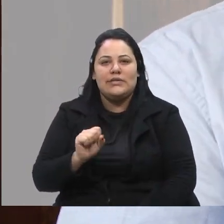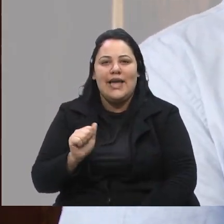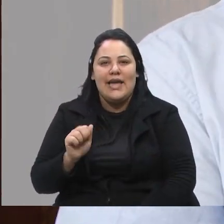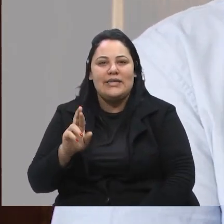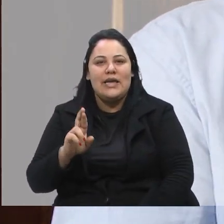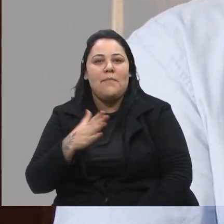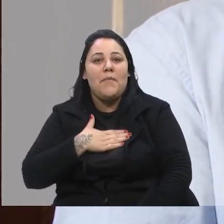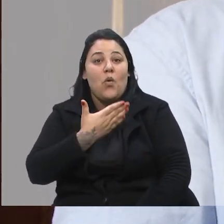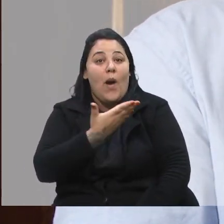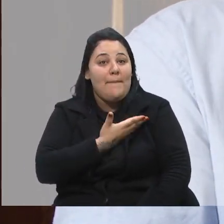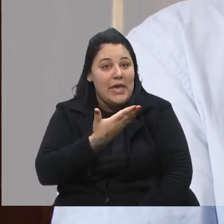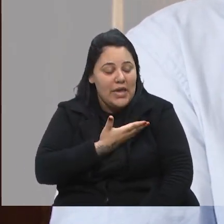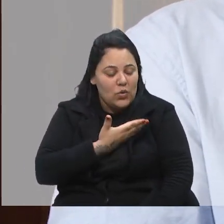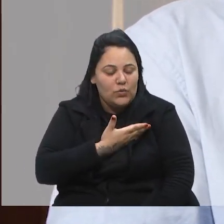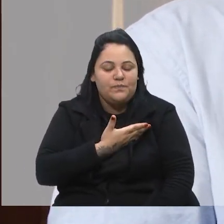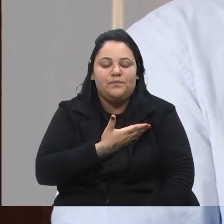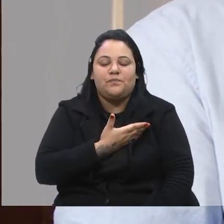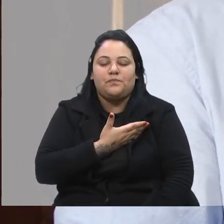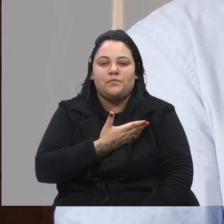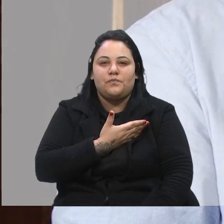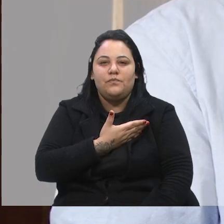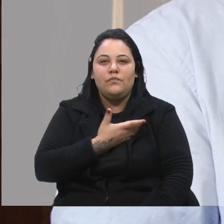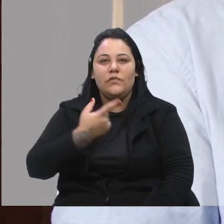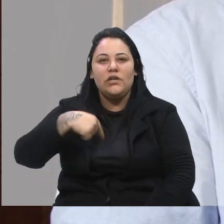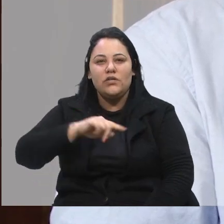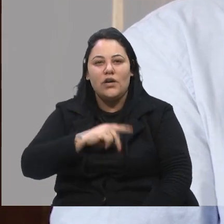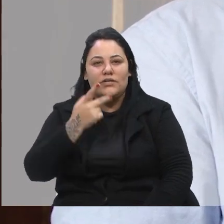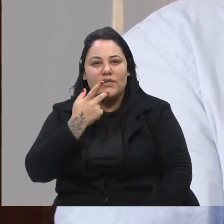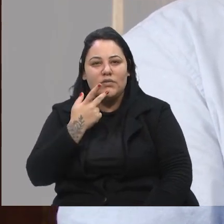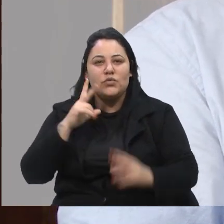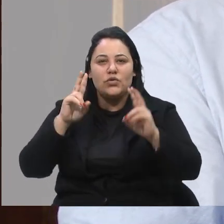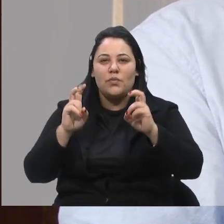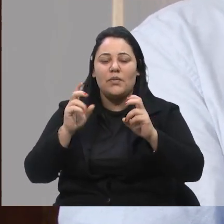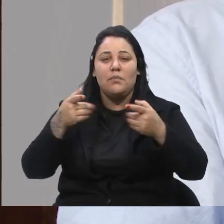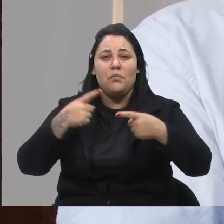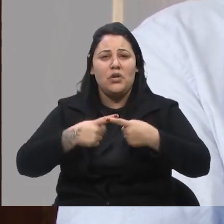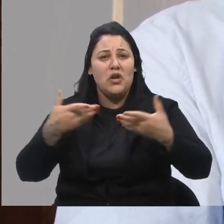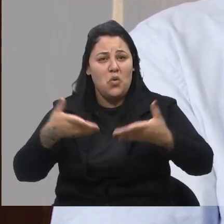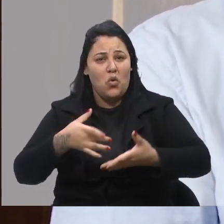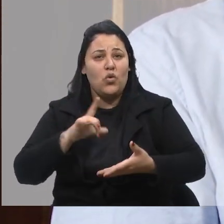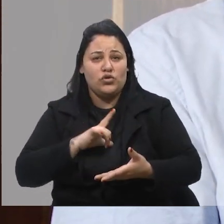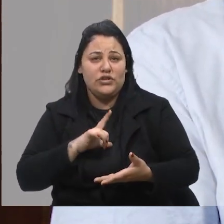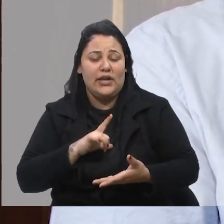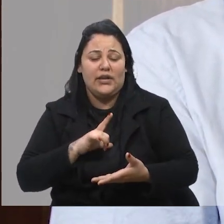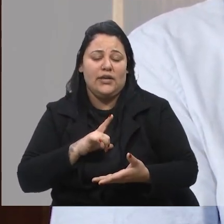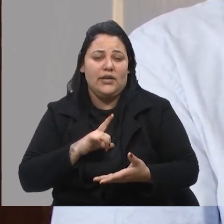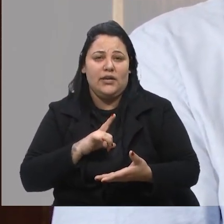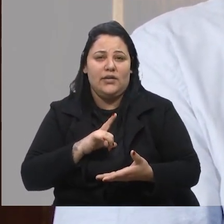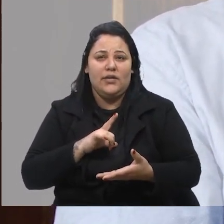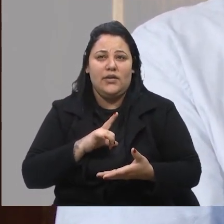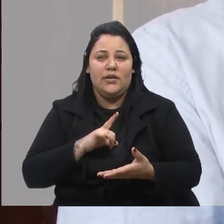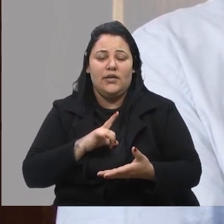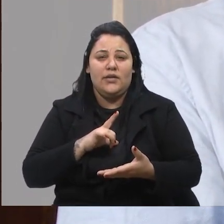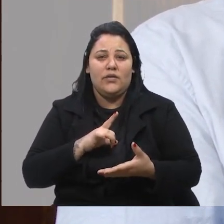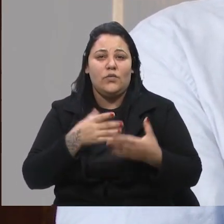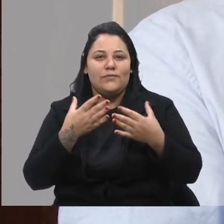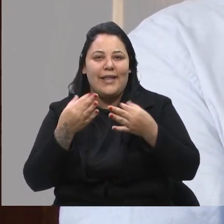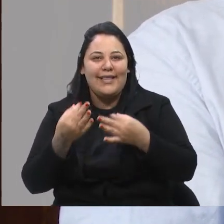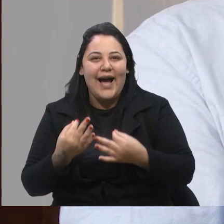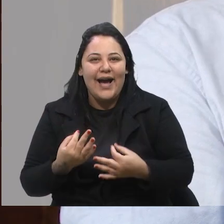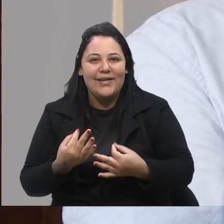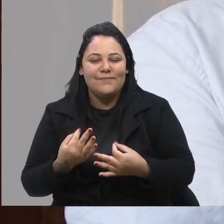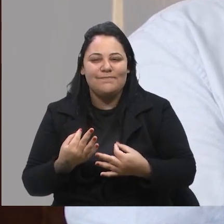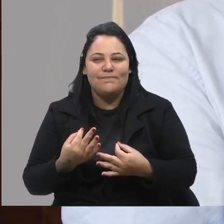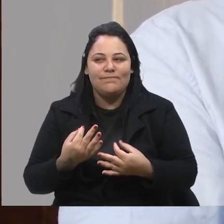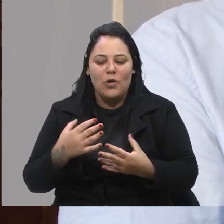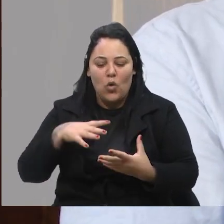amigão, e a gente conversa muitas coisas, porque hoje a gente tem essa questão que